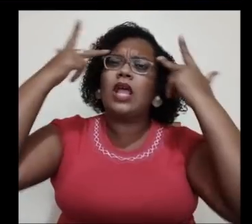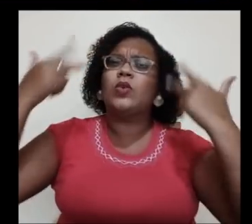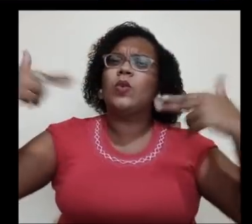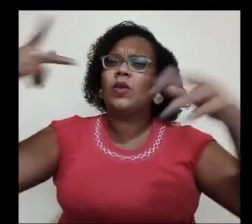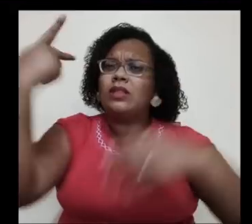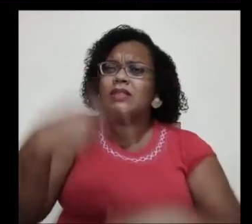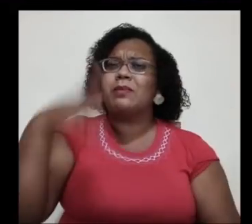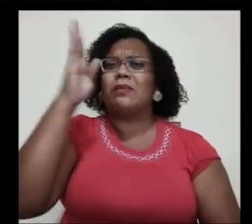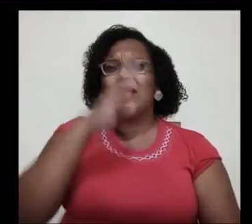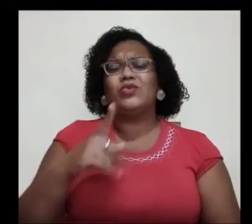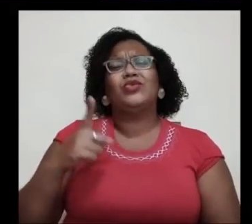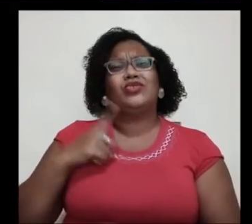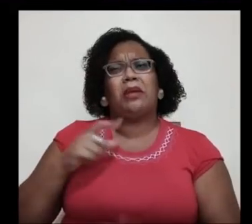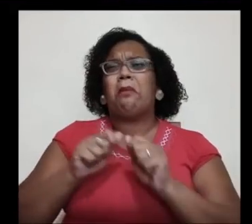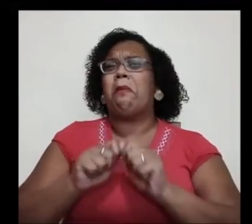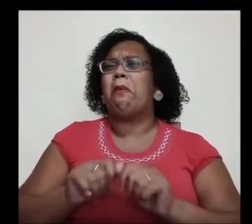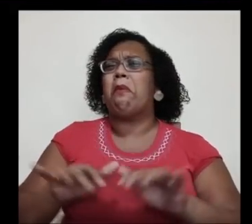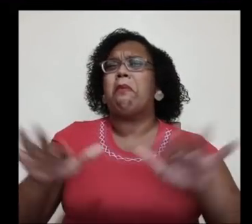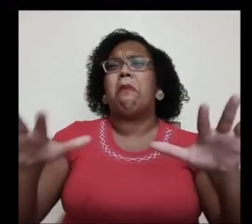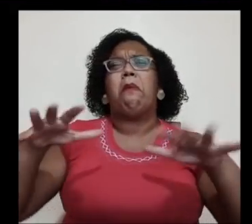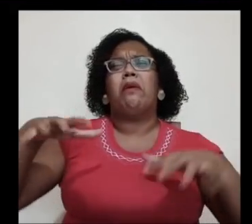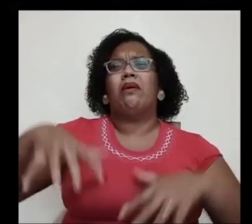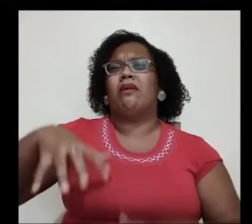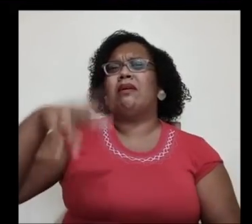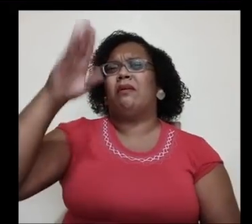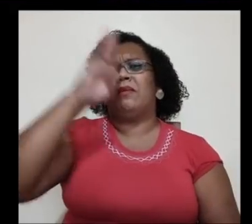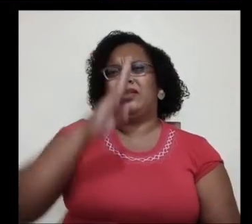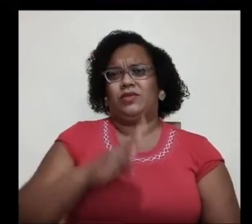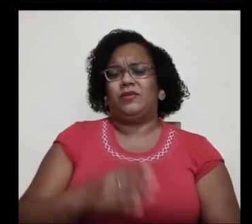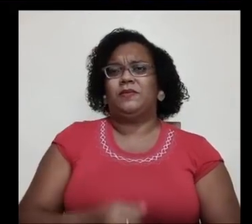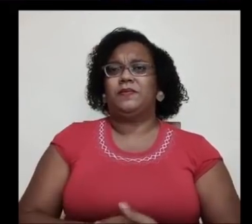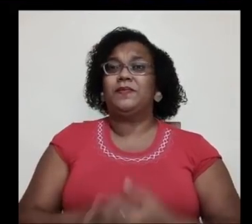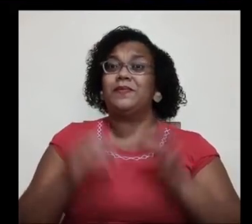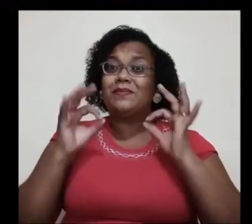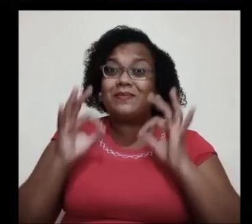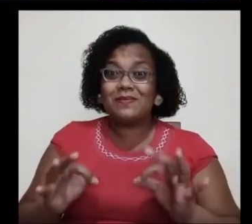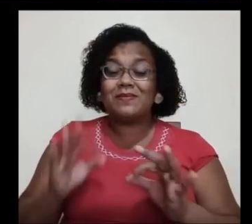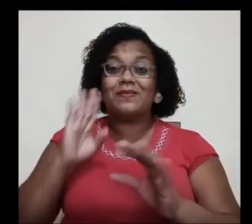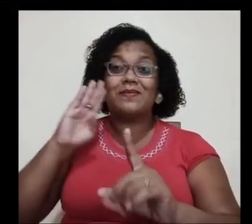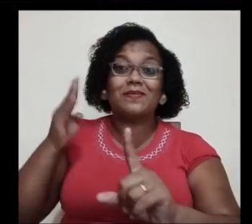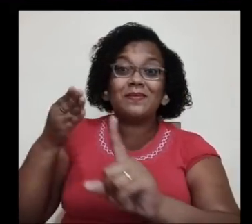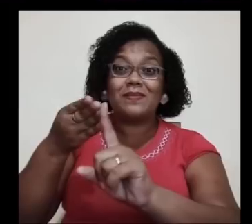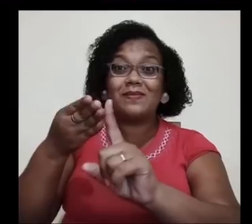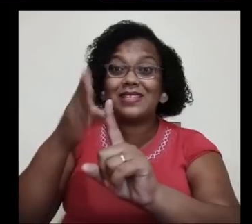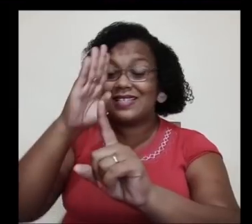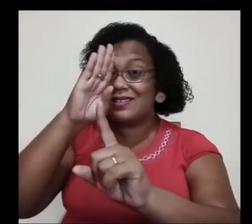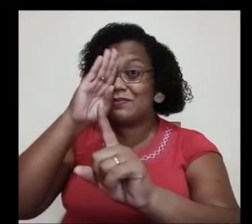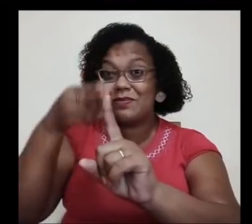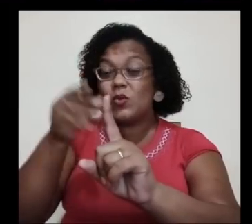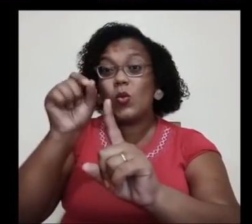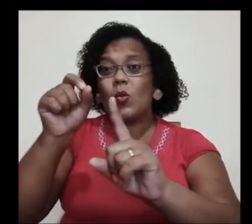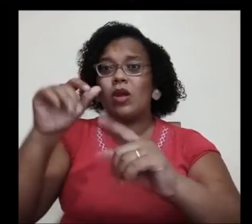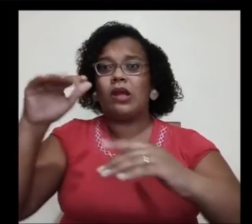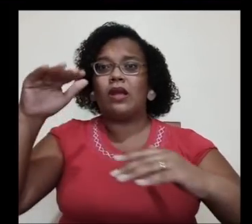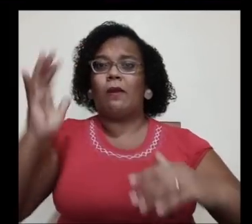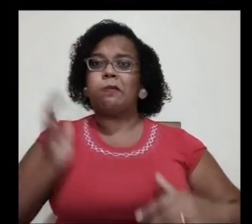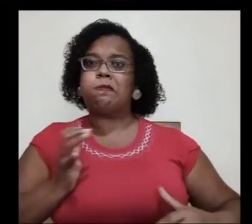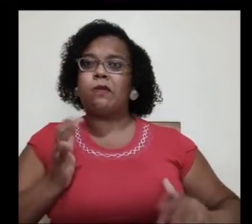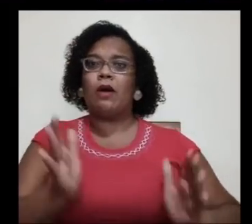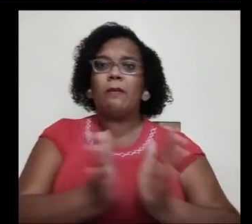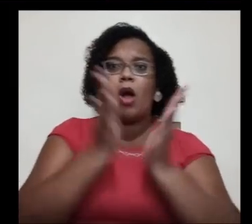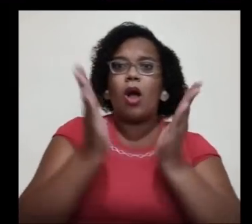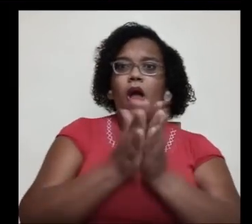nós temos espalhados pelo território brasileiro. E certamente uma meta central é a redução das desigualdades e